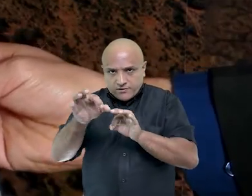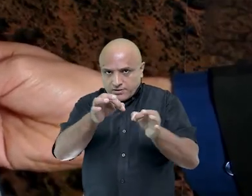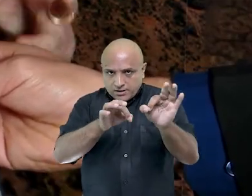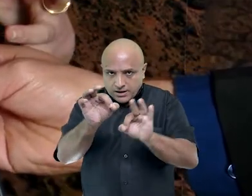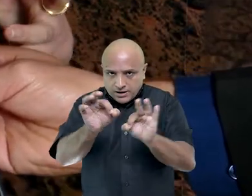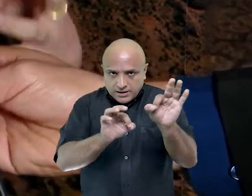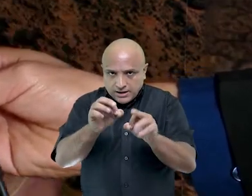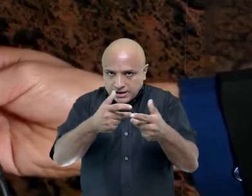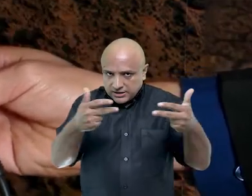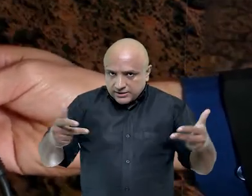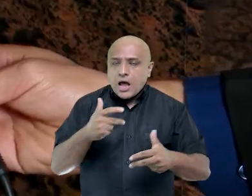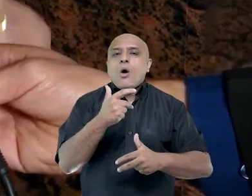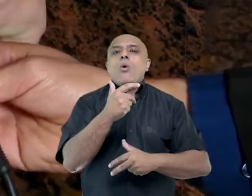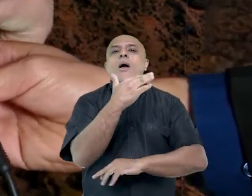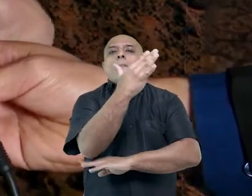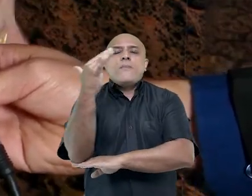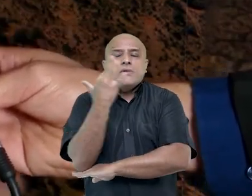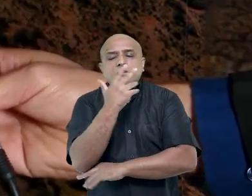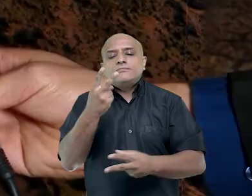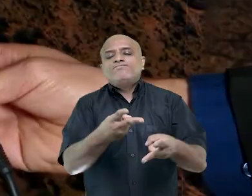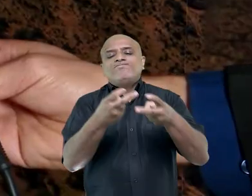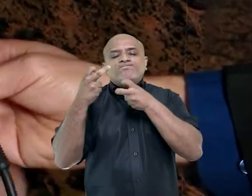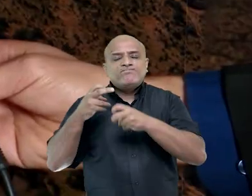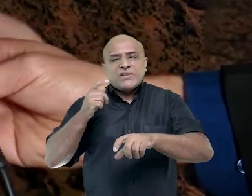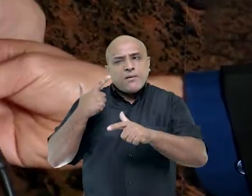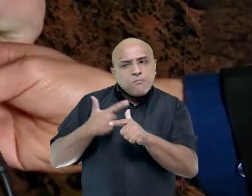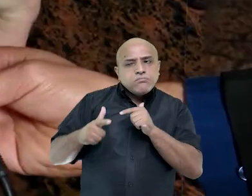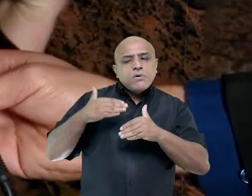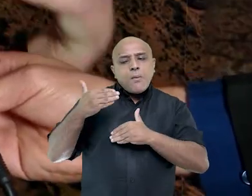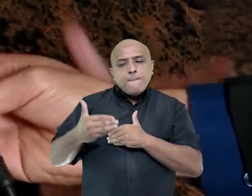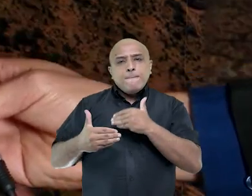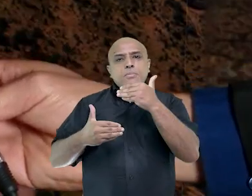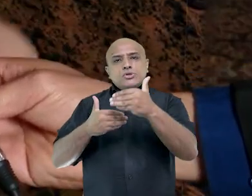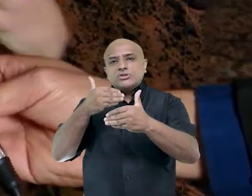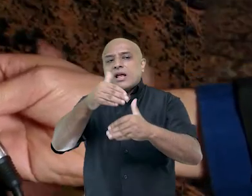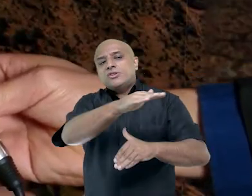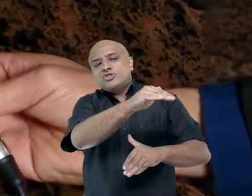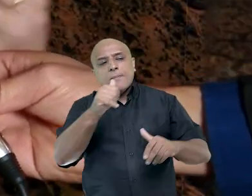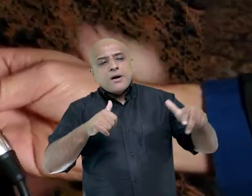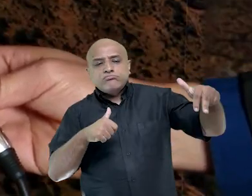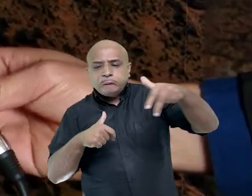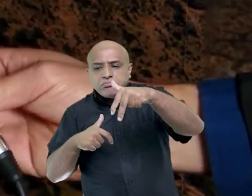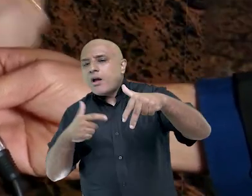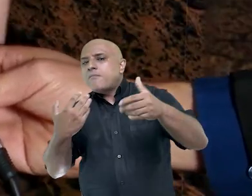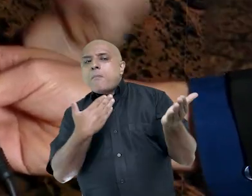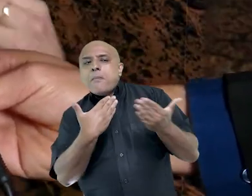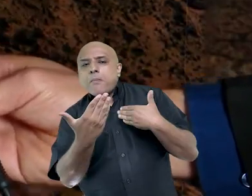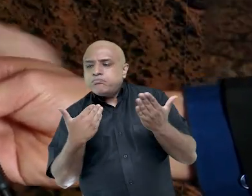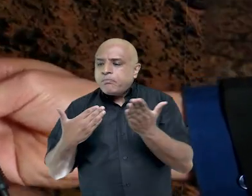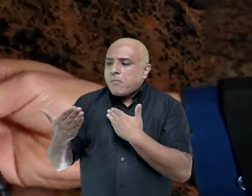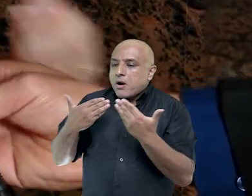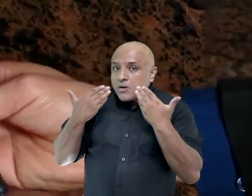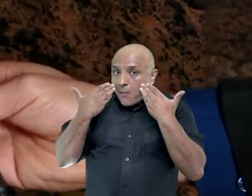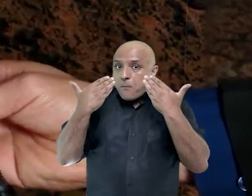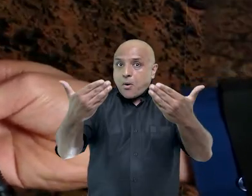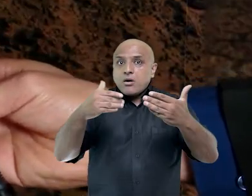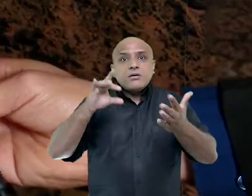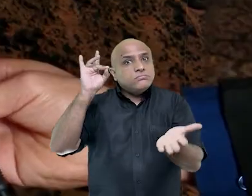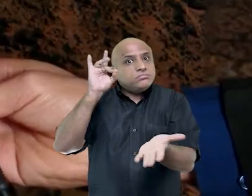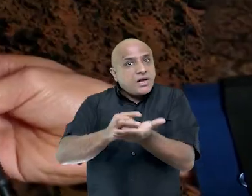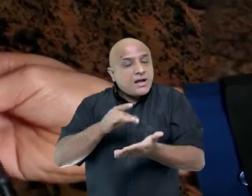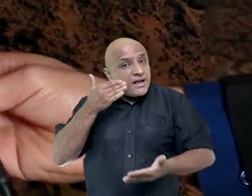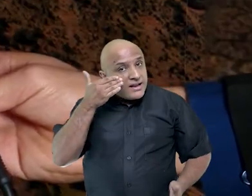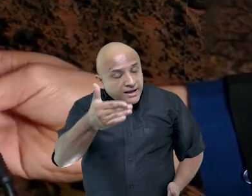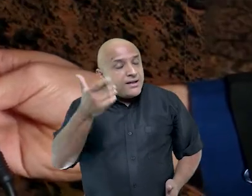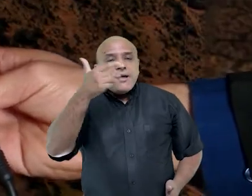ambientais, essa identificação do problema, esse saneamento do processo, chamar as partes de fato para dialogar e expor o máximo possível a